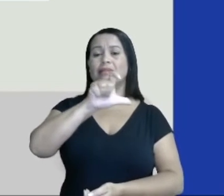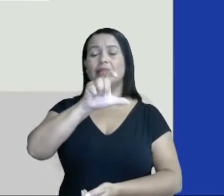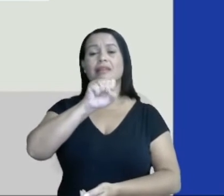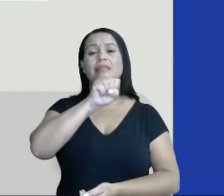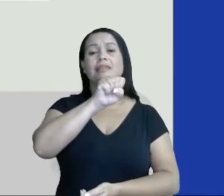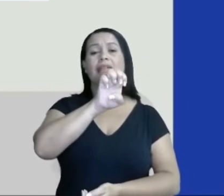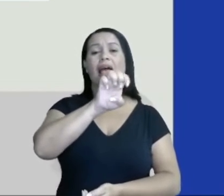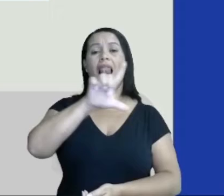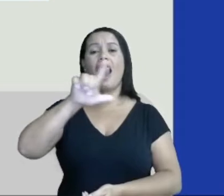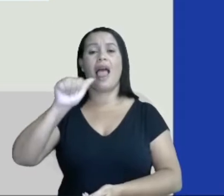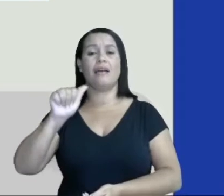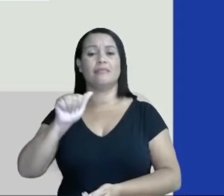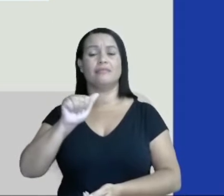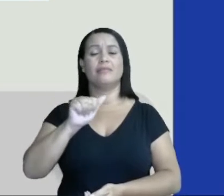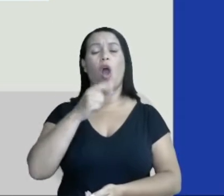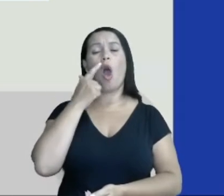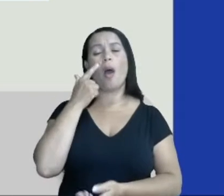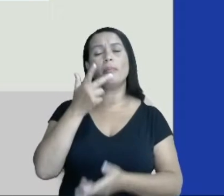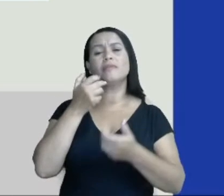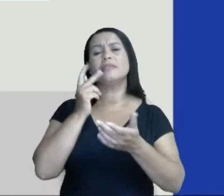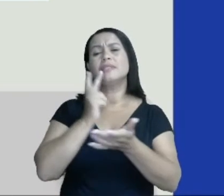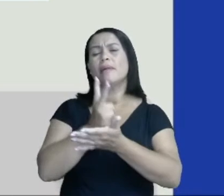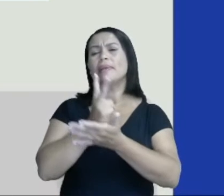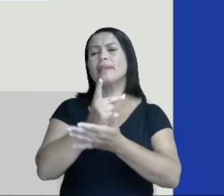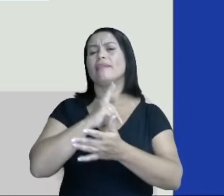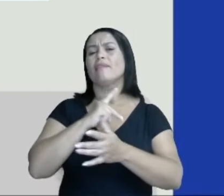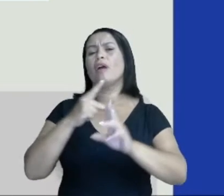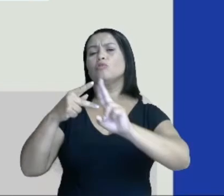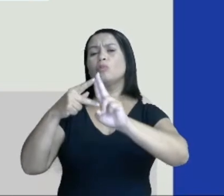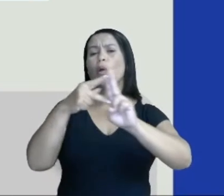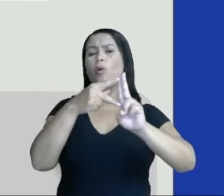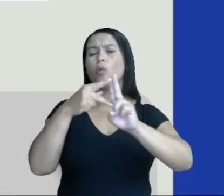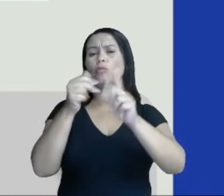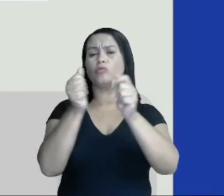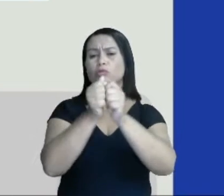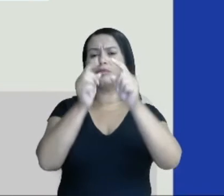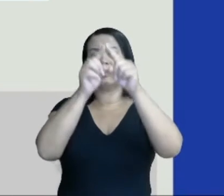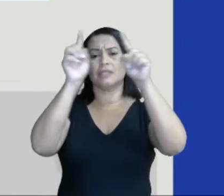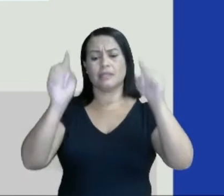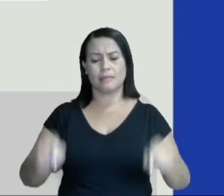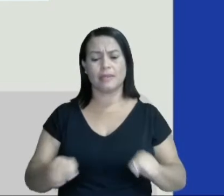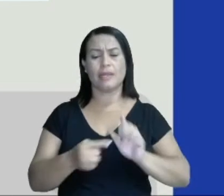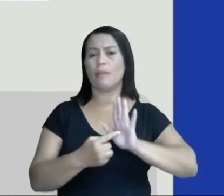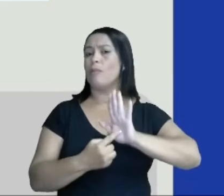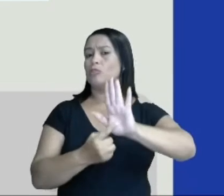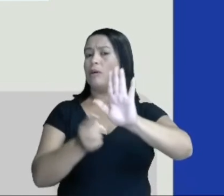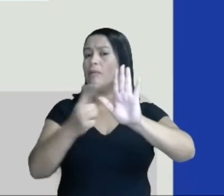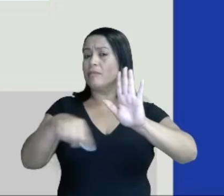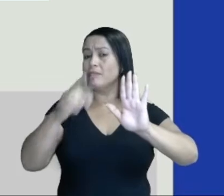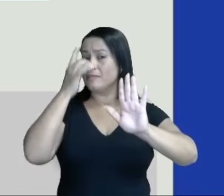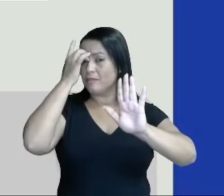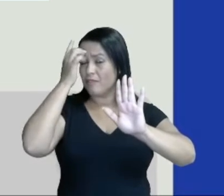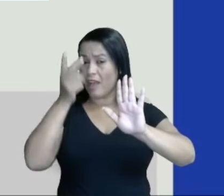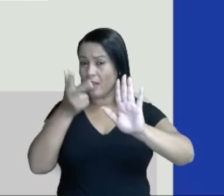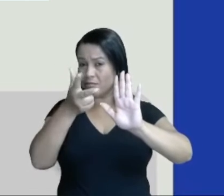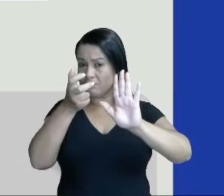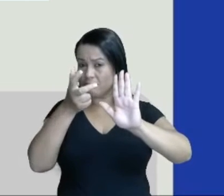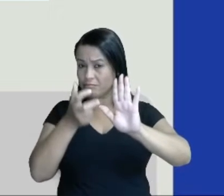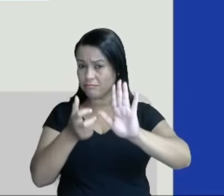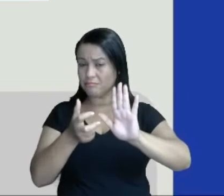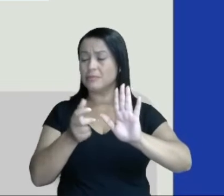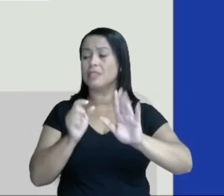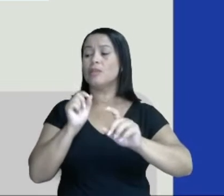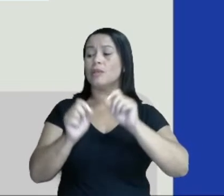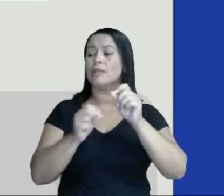toda vez que a gente tiver esses pronomes juntinhos, ó, e aí eu fiz a tabelinha para ficar mais fácil de vocês